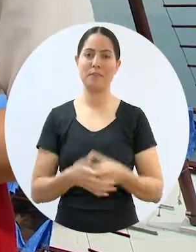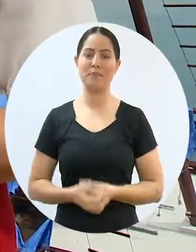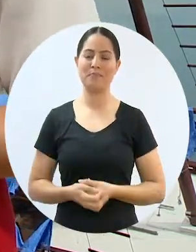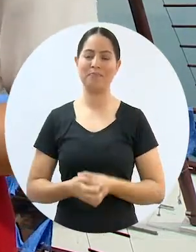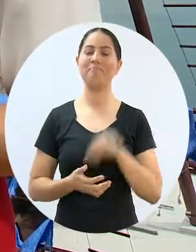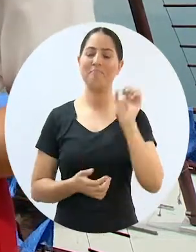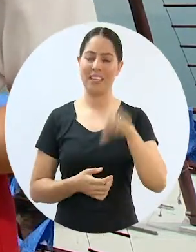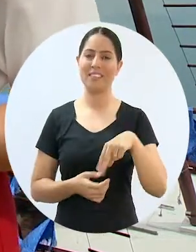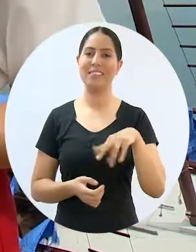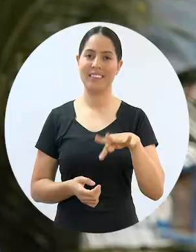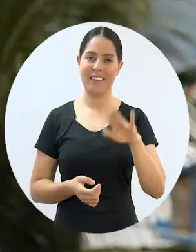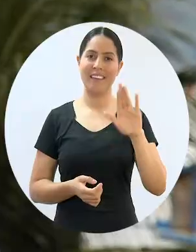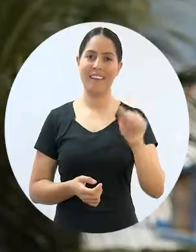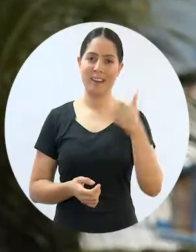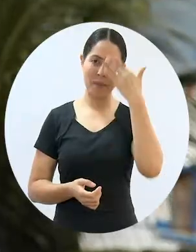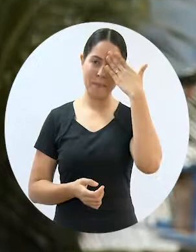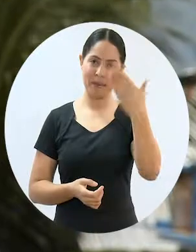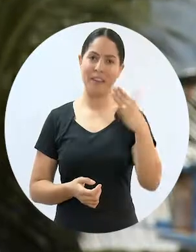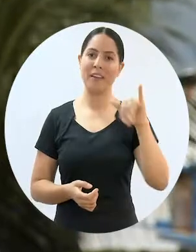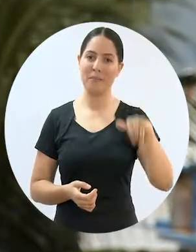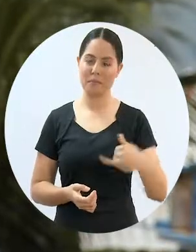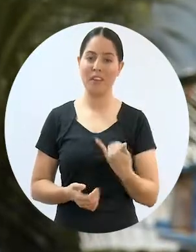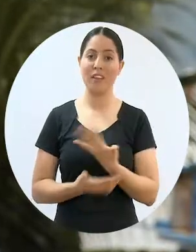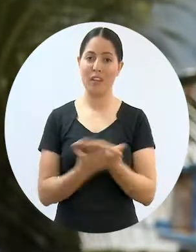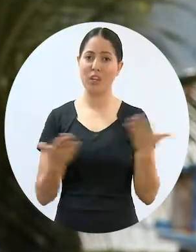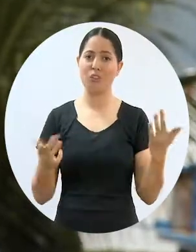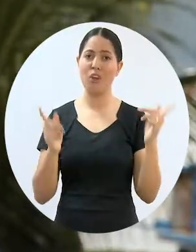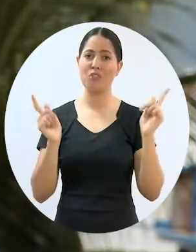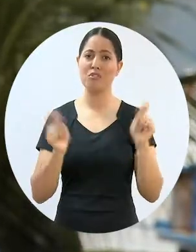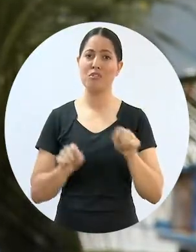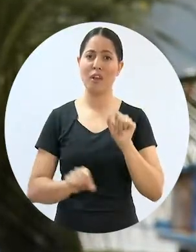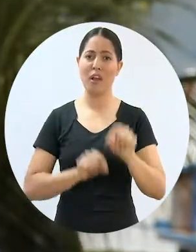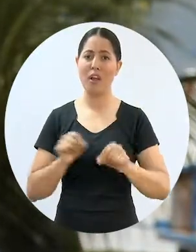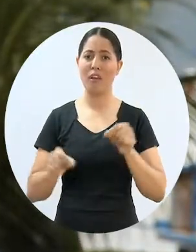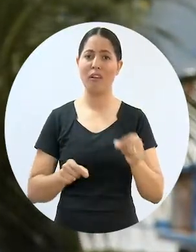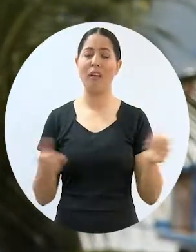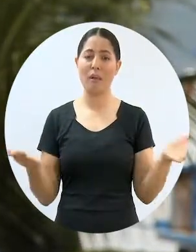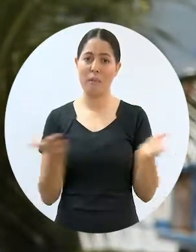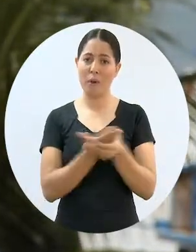agradeço a oportunidade e, de fato, a nossa audiência pública atingiu o